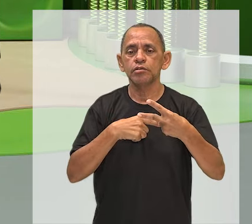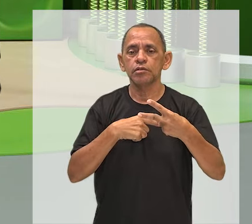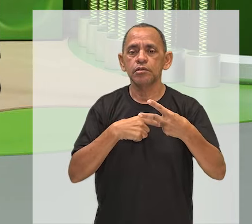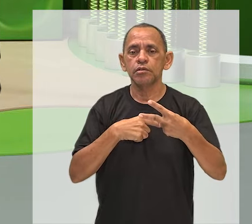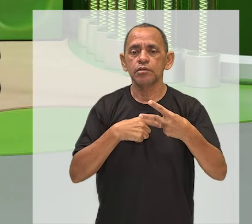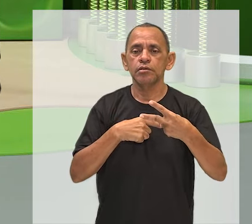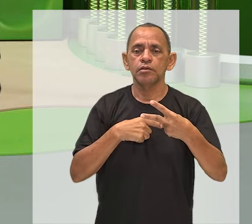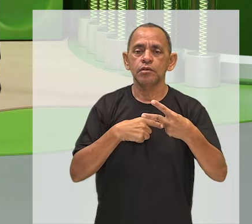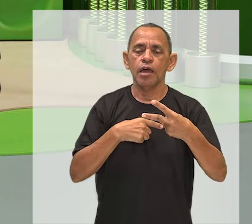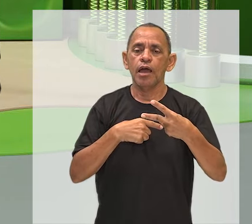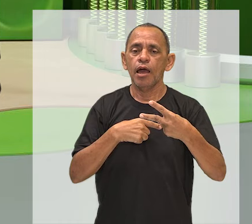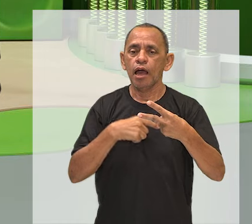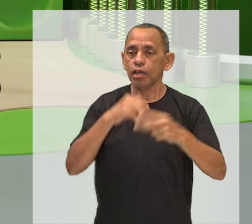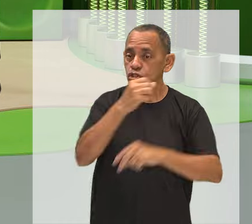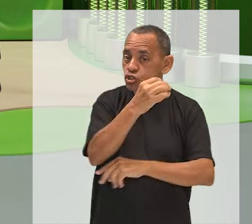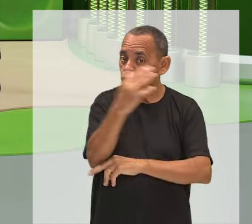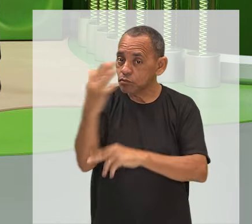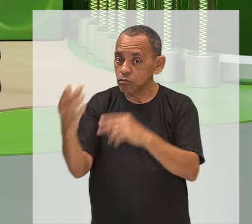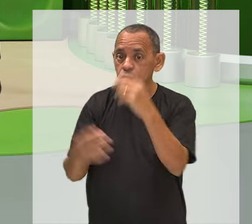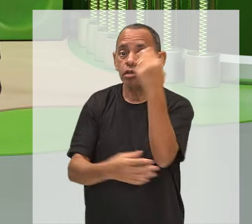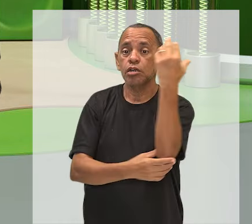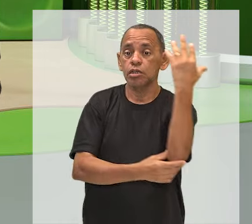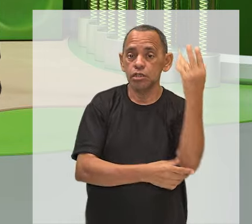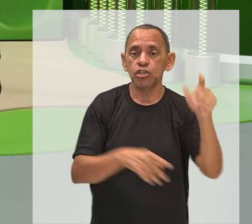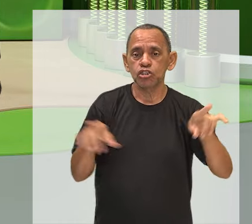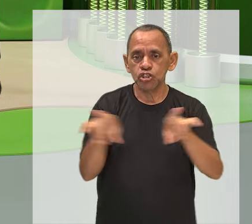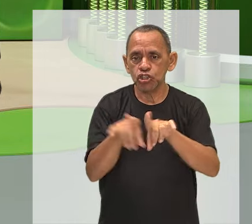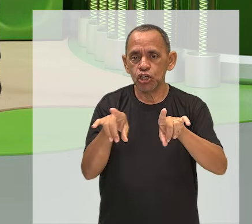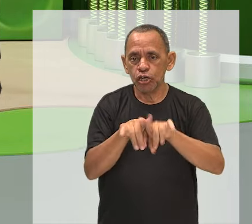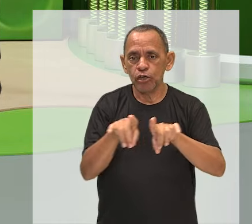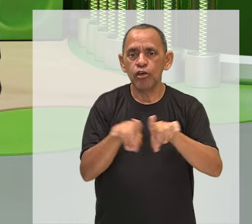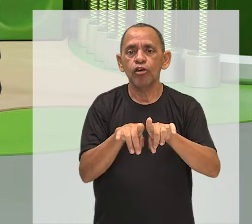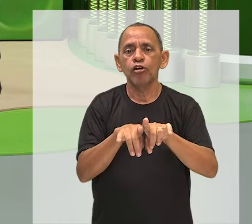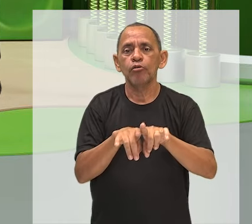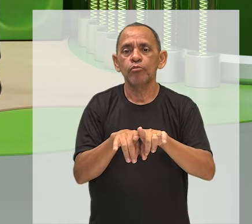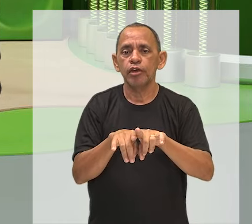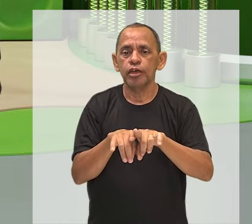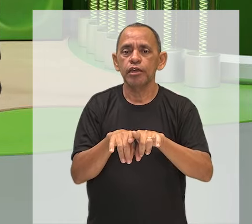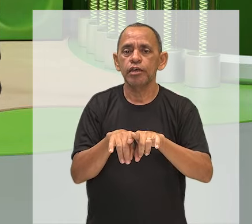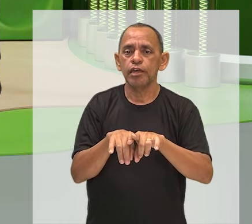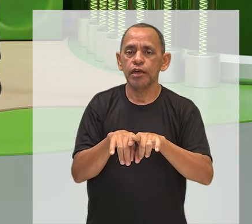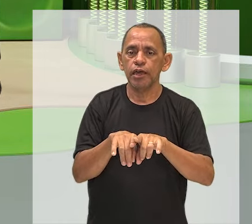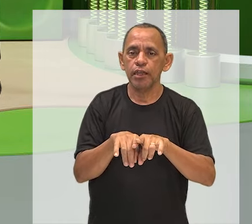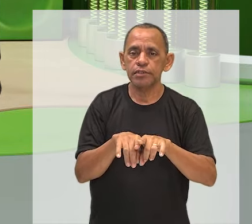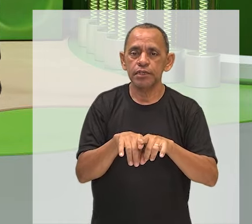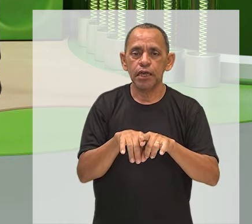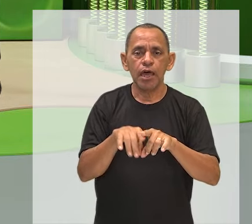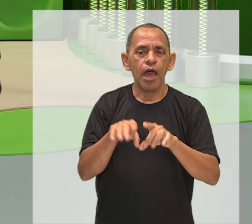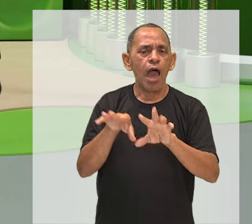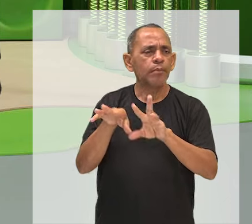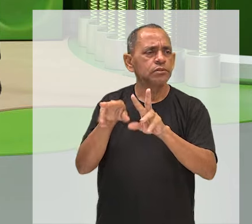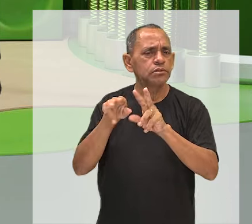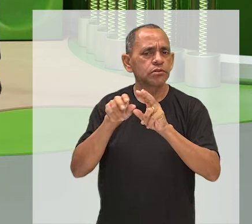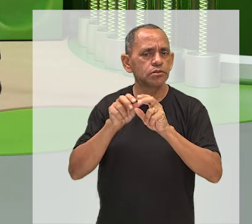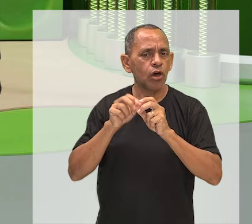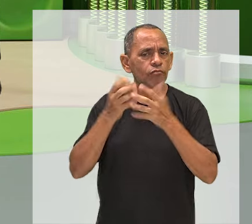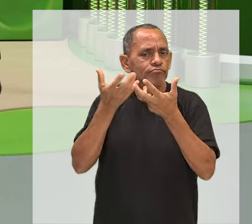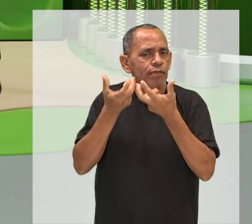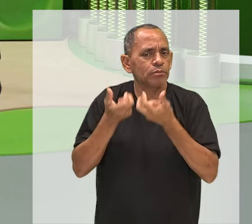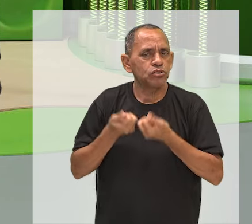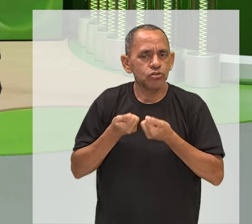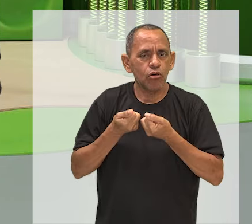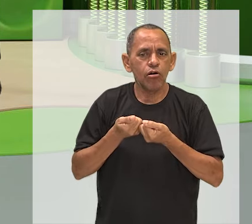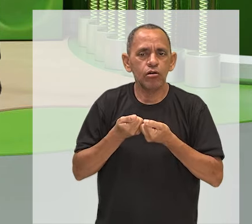das plantas. Então, essa evapotranspiração joga a umidade para a atmosfera, que vai condensar na forma